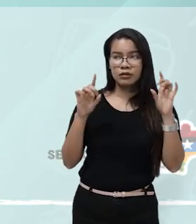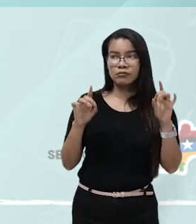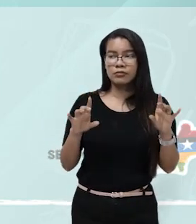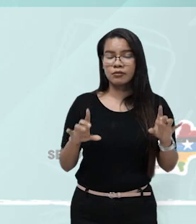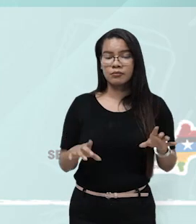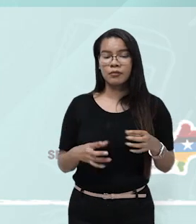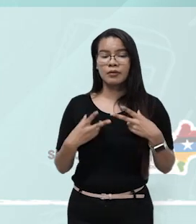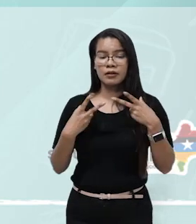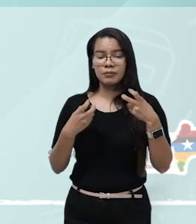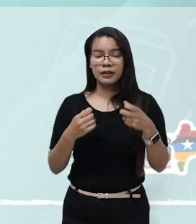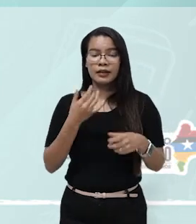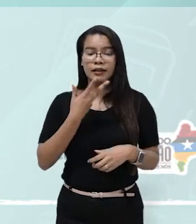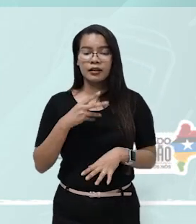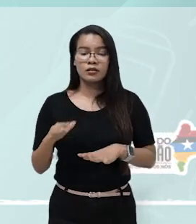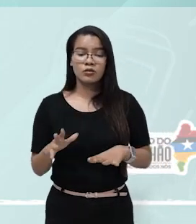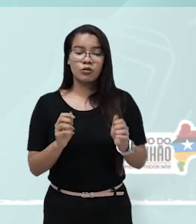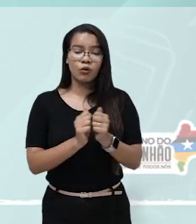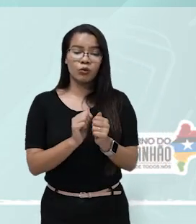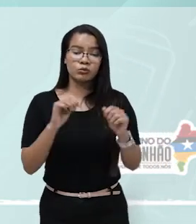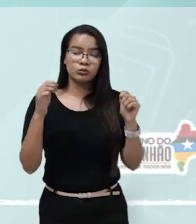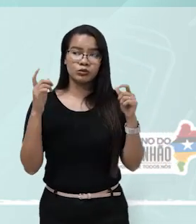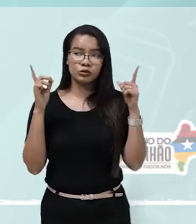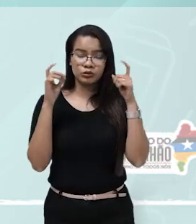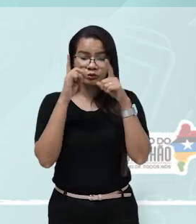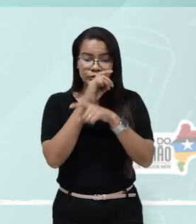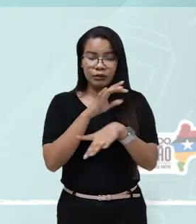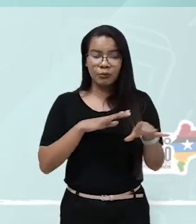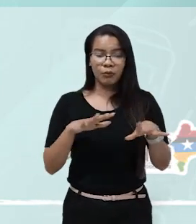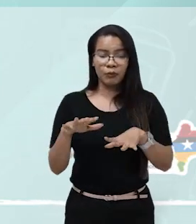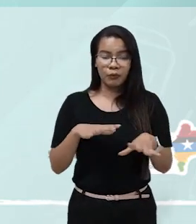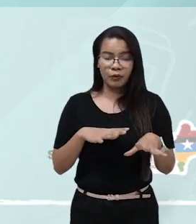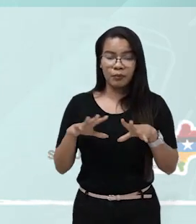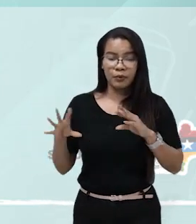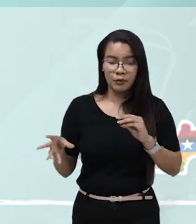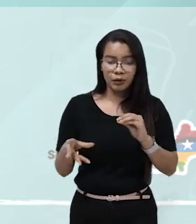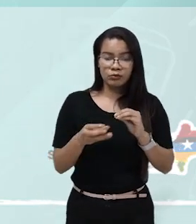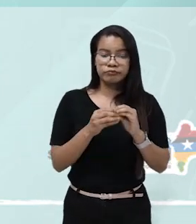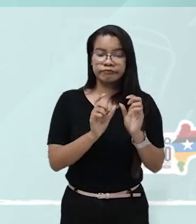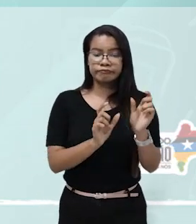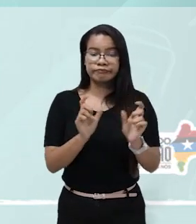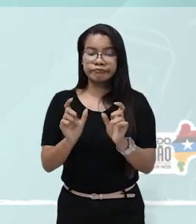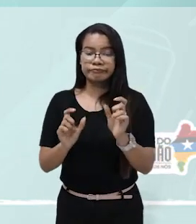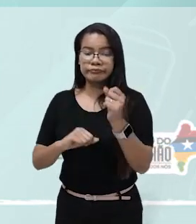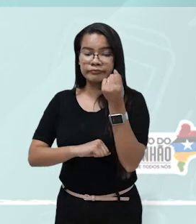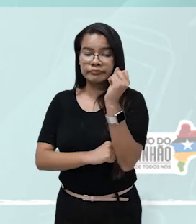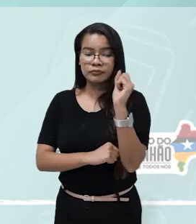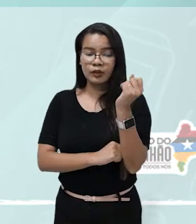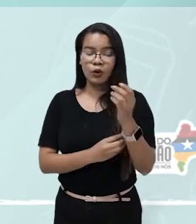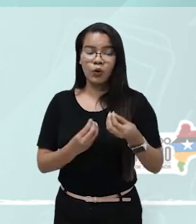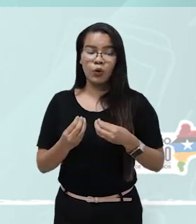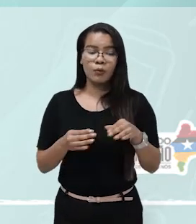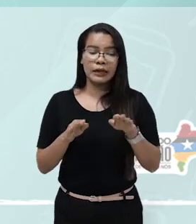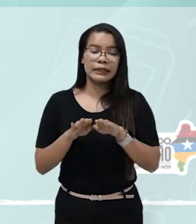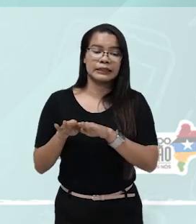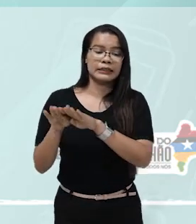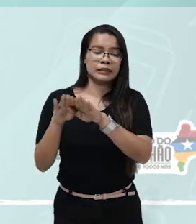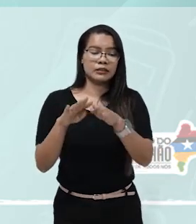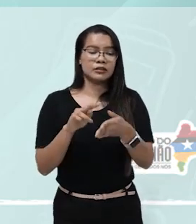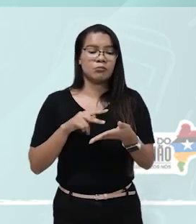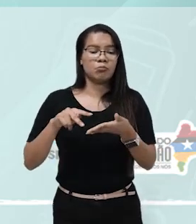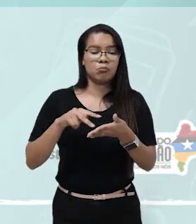diagnosticar crianças com dificuldade de movimento, abrangendo componentes da coordenação motora como